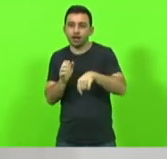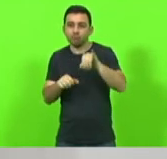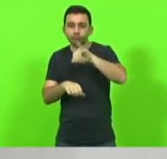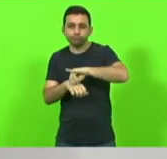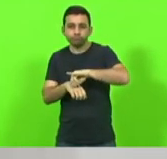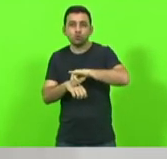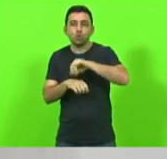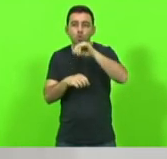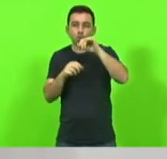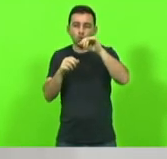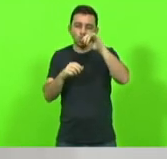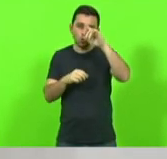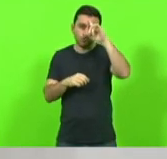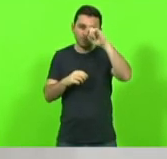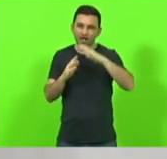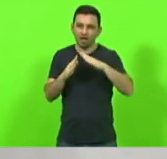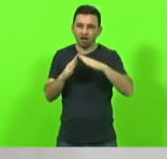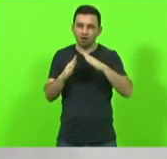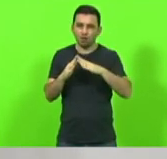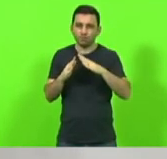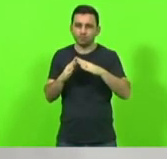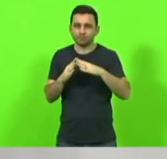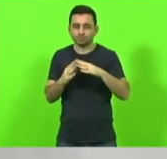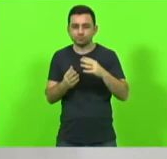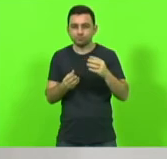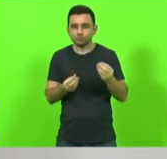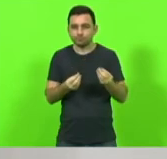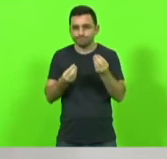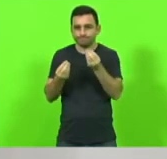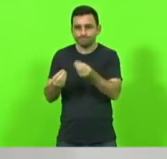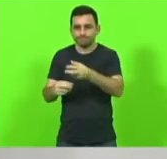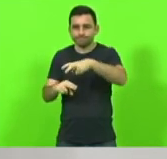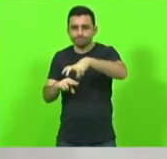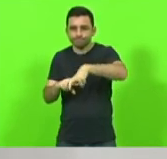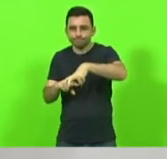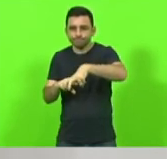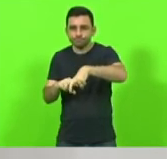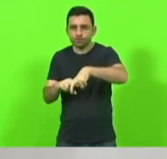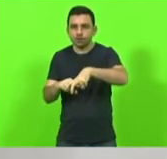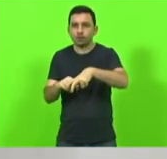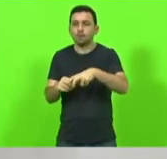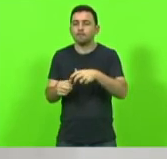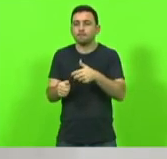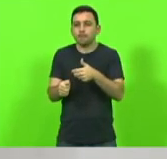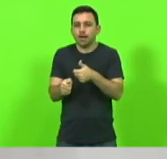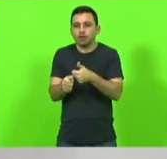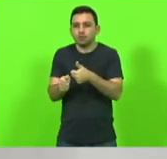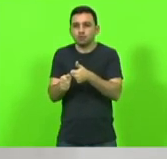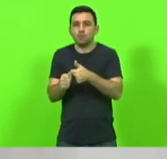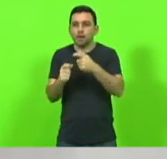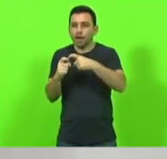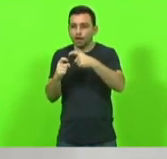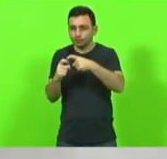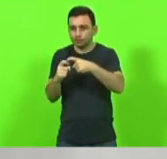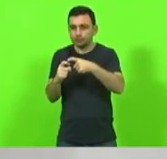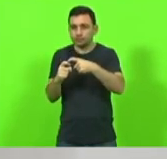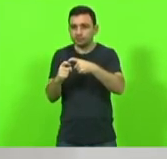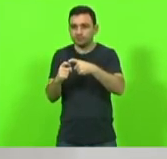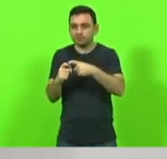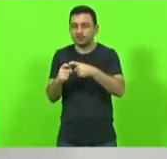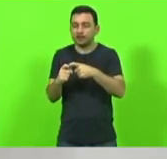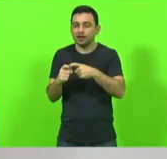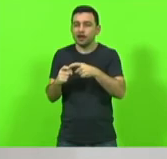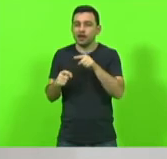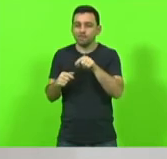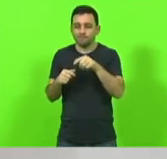hospital, coloca a pessoa no banco, na porta do consultório médico de onde vai fazer